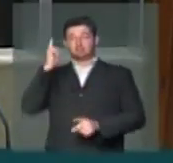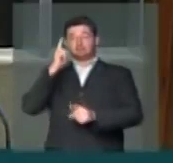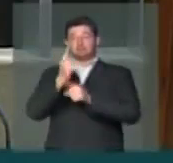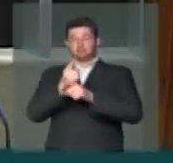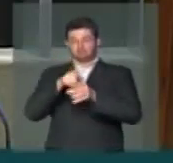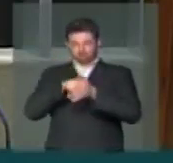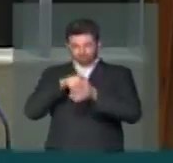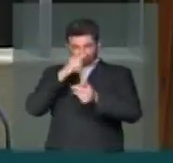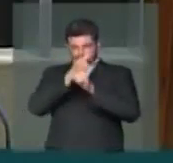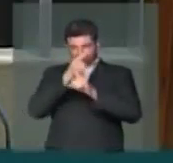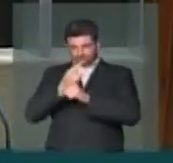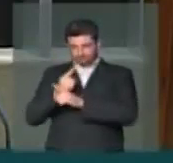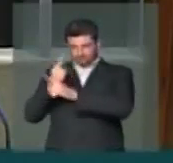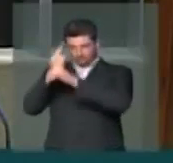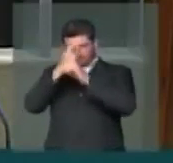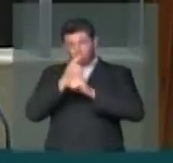recentemente